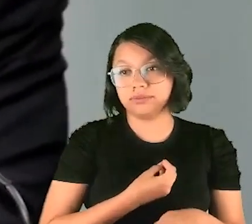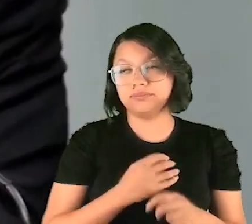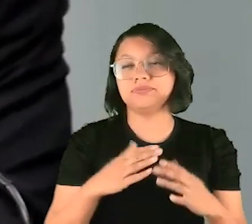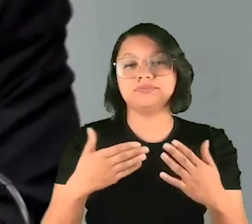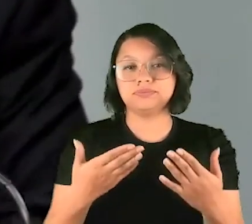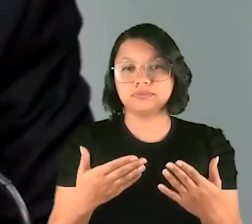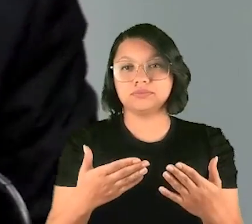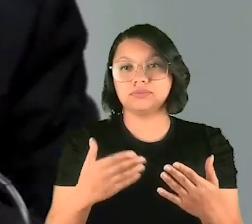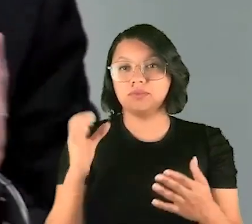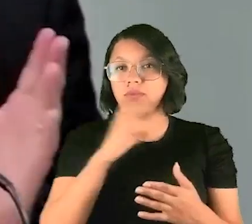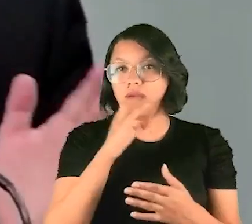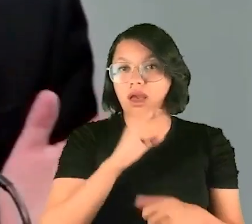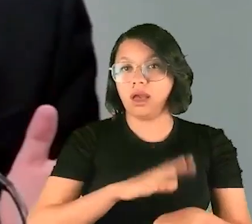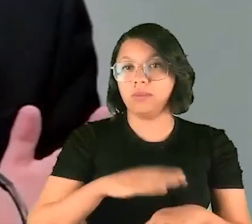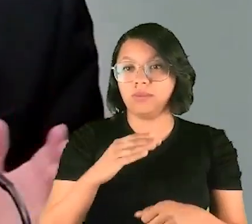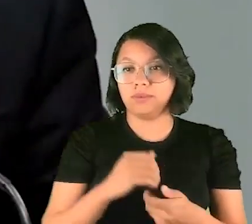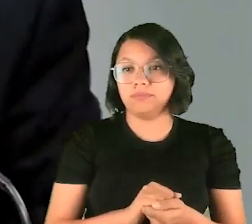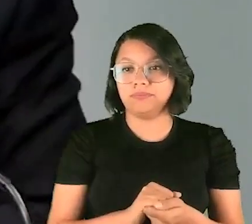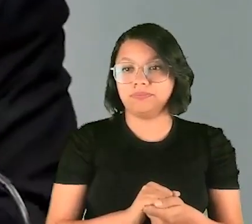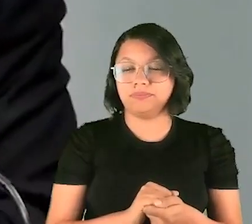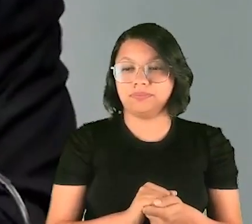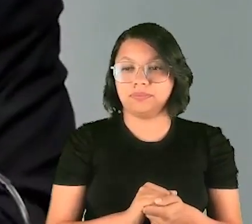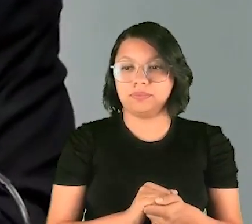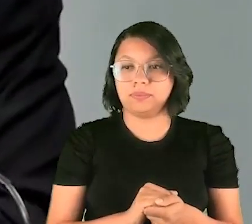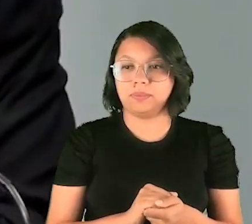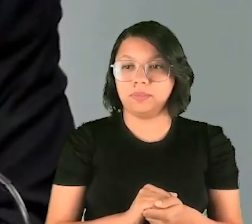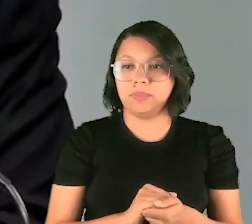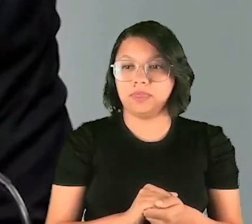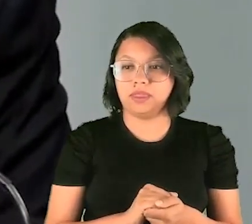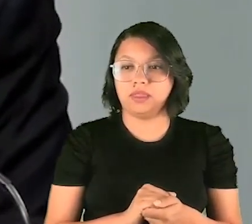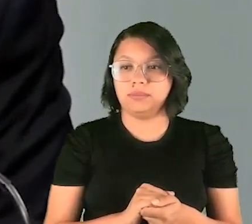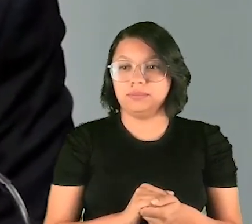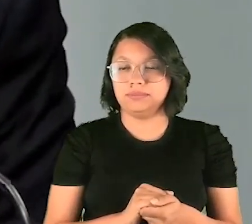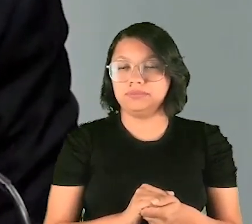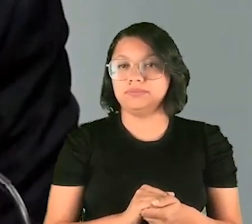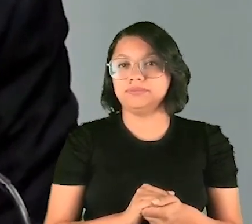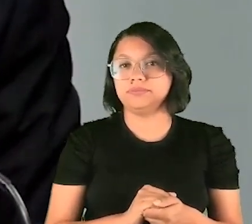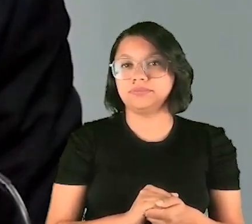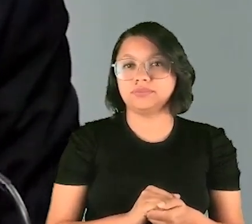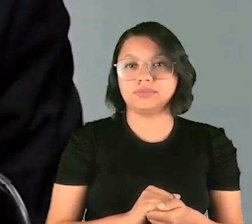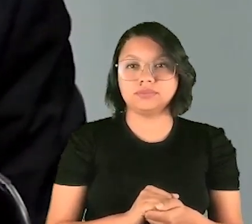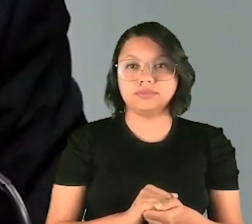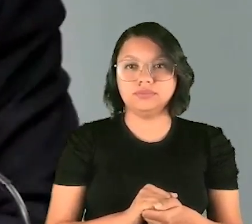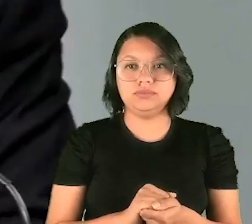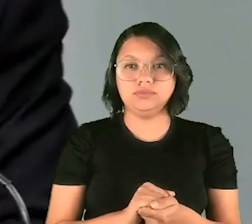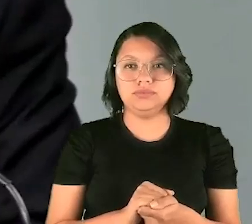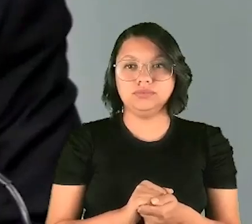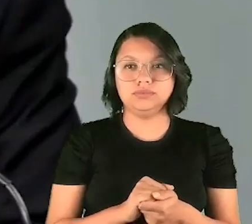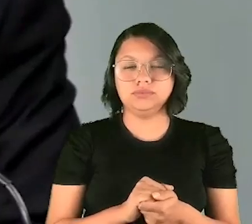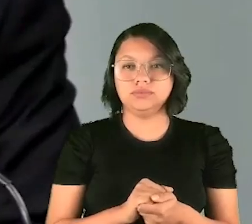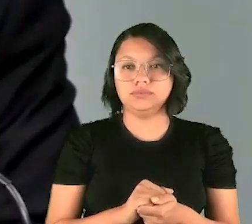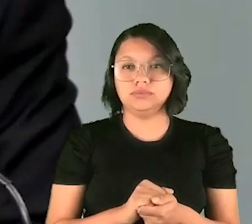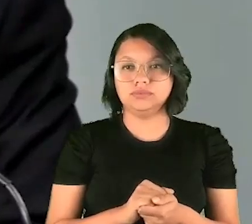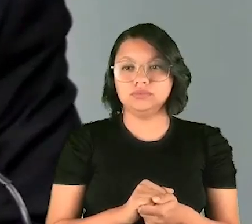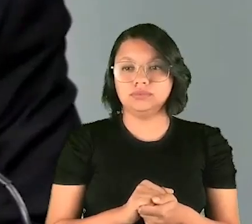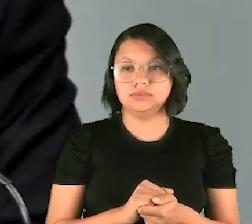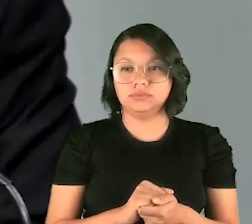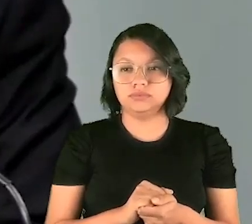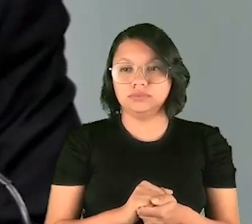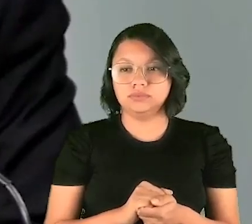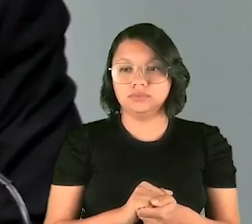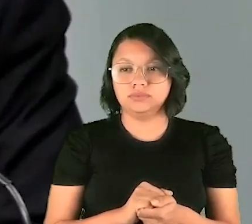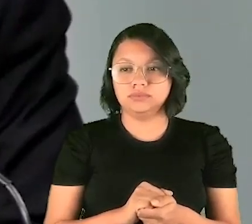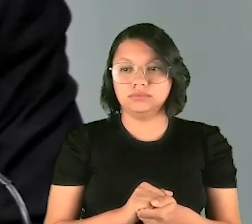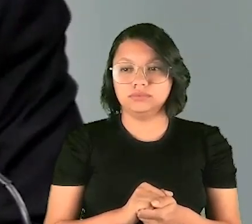o problema. Para cada Glivec, você tem 10 outras que o benefício é muito pequeno e é isso que complica um pouco, né?